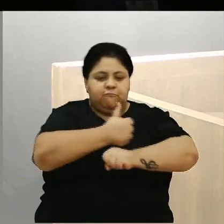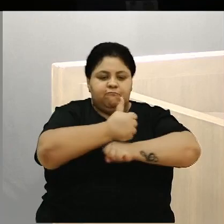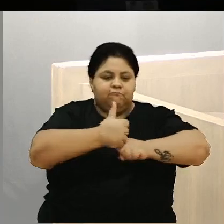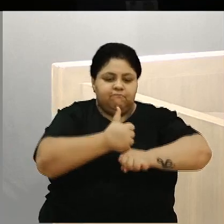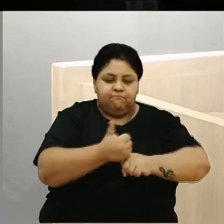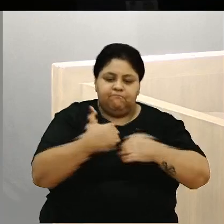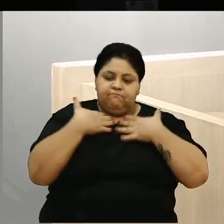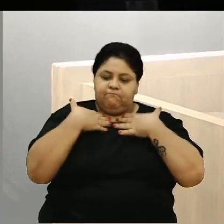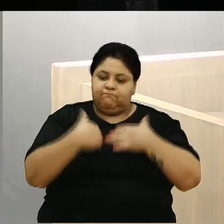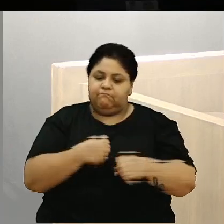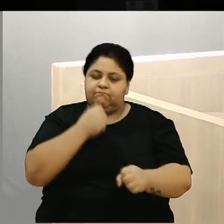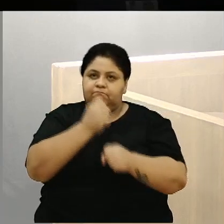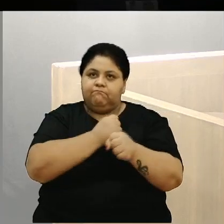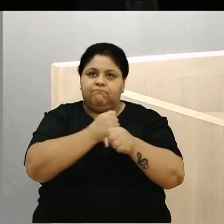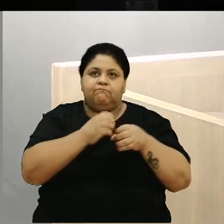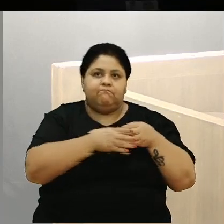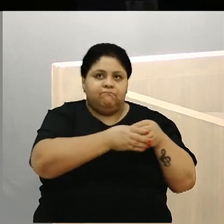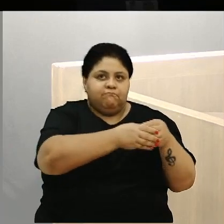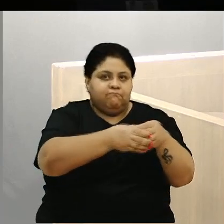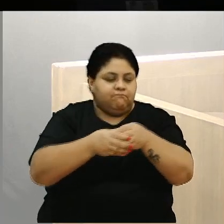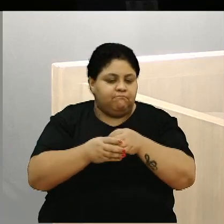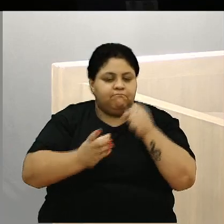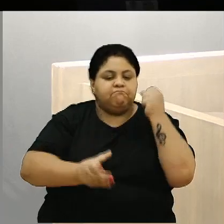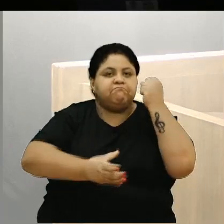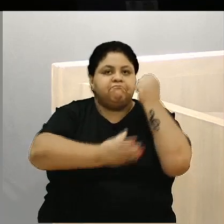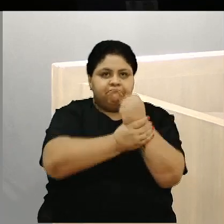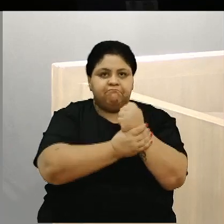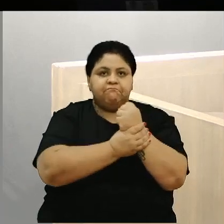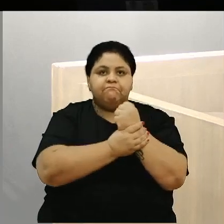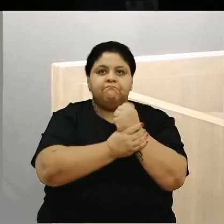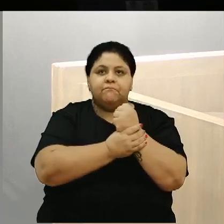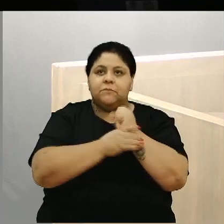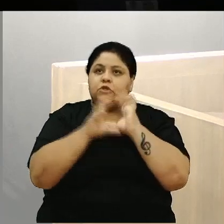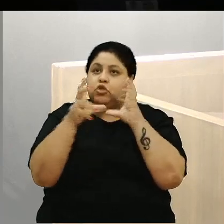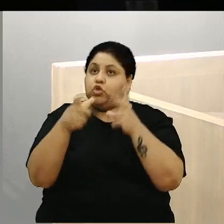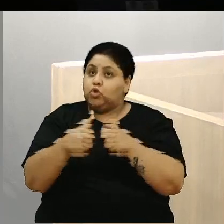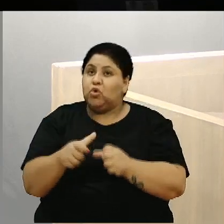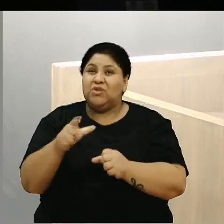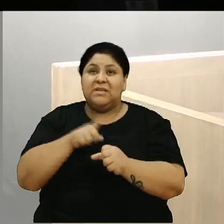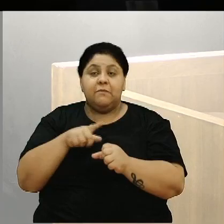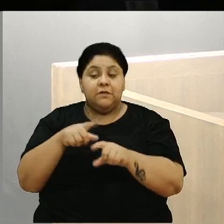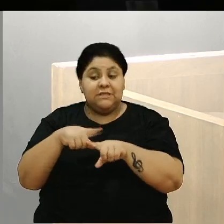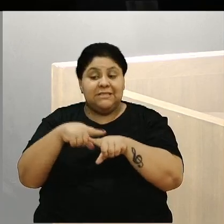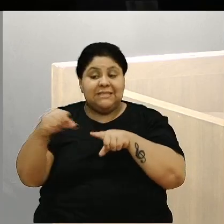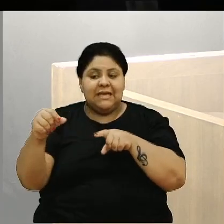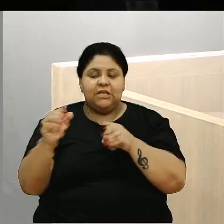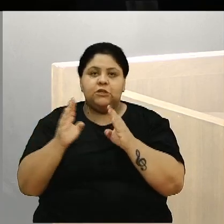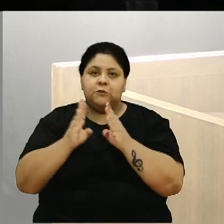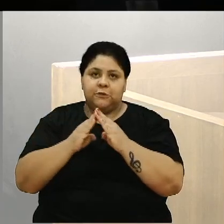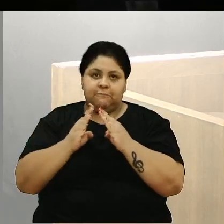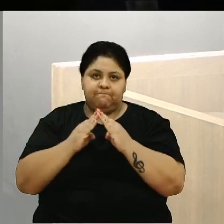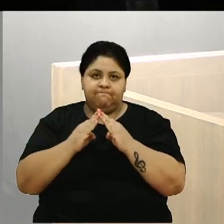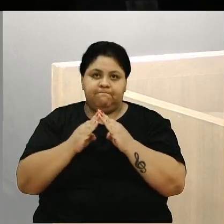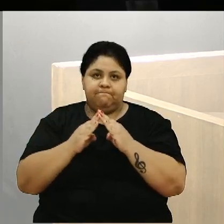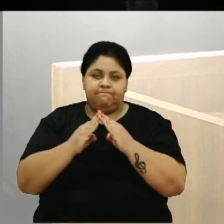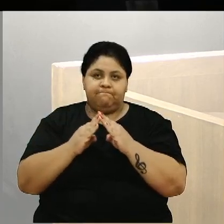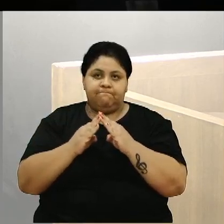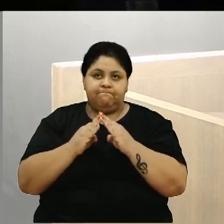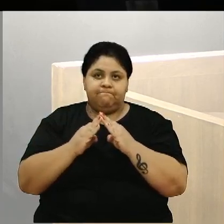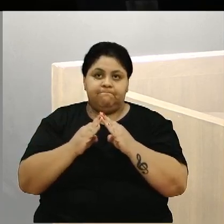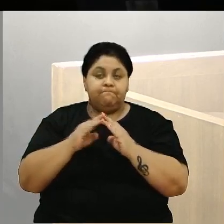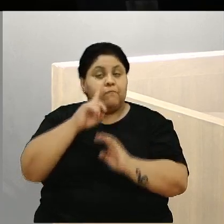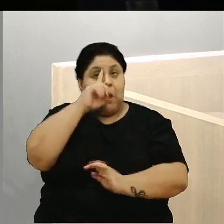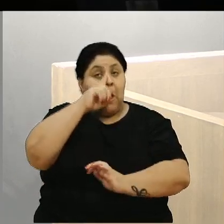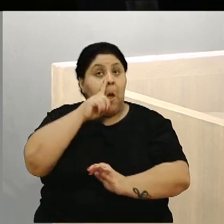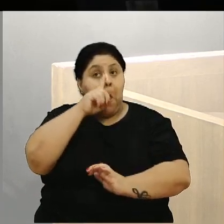Obras, das equipes de segurança, né, reforçando, todo mundo teve que sair da sua casa. Então, olha a gravidade